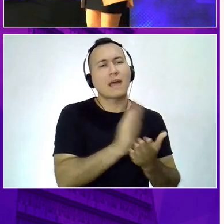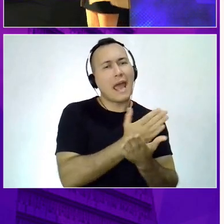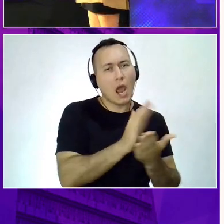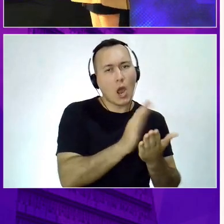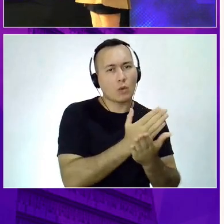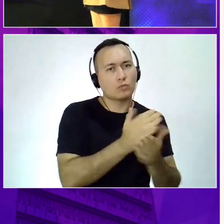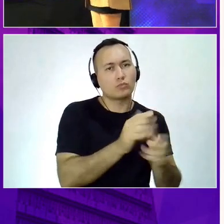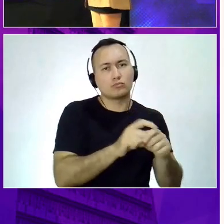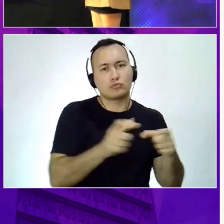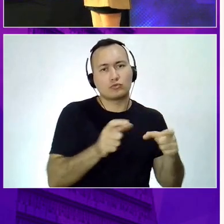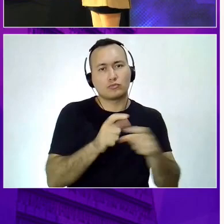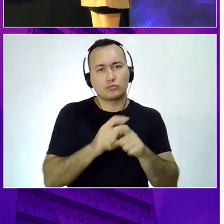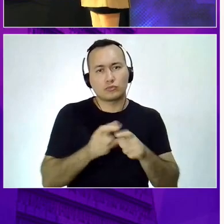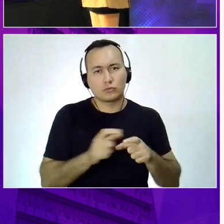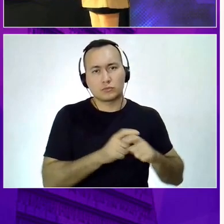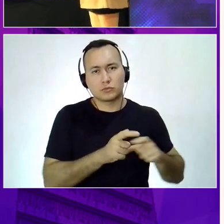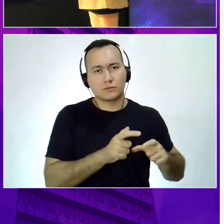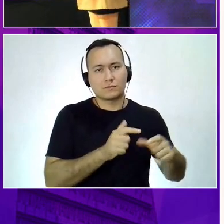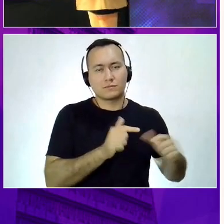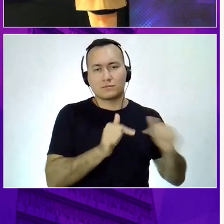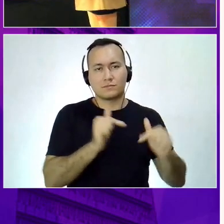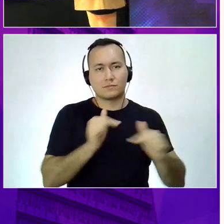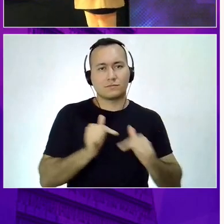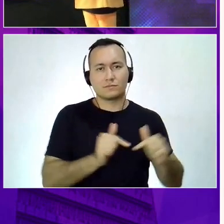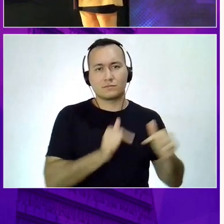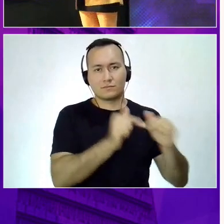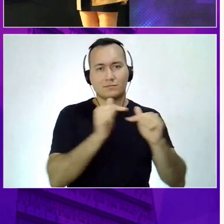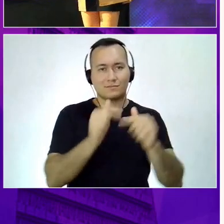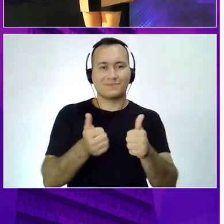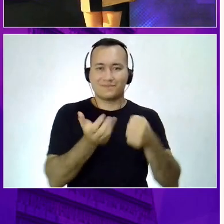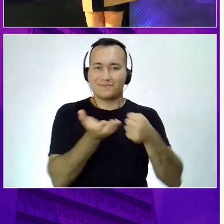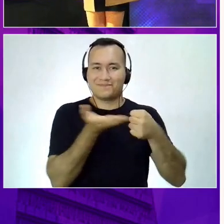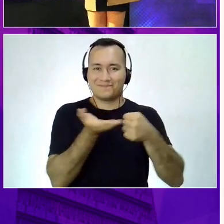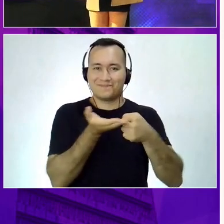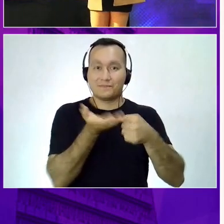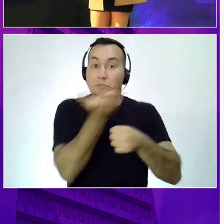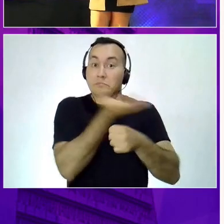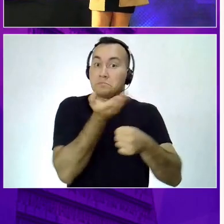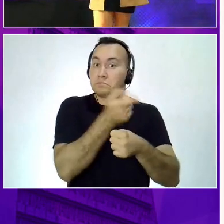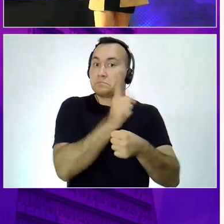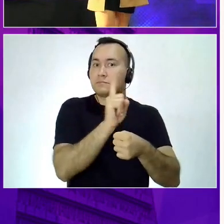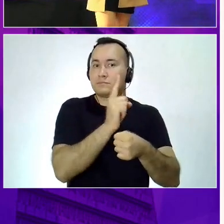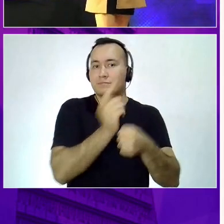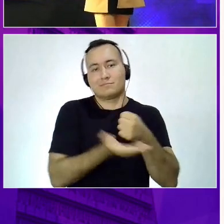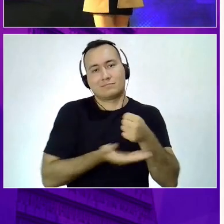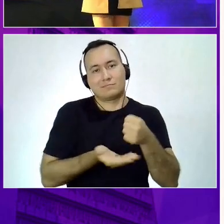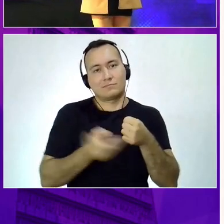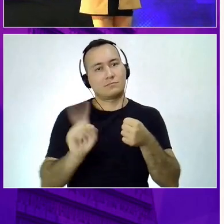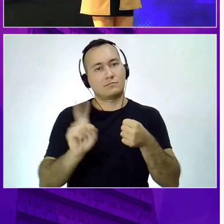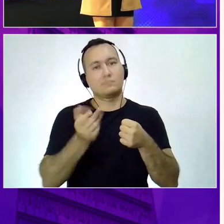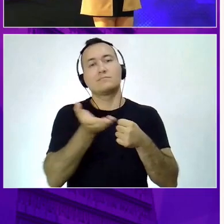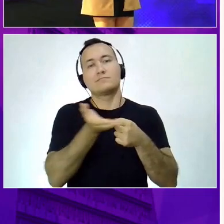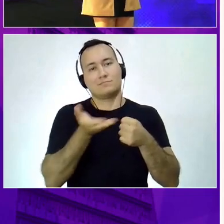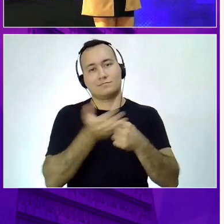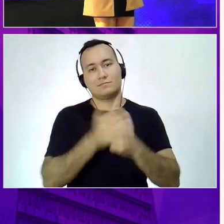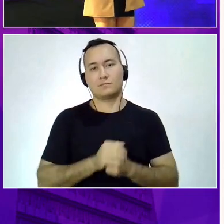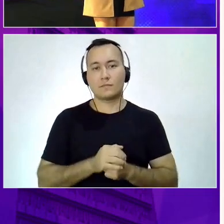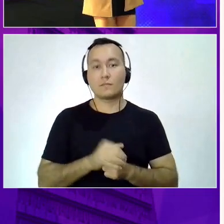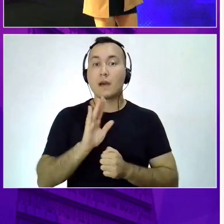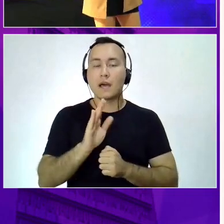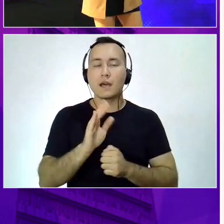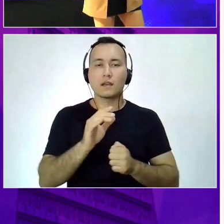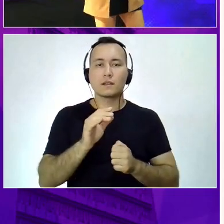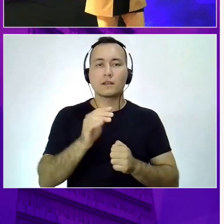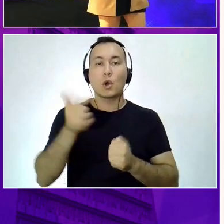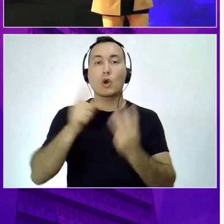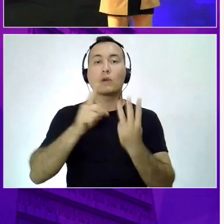trouxe essa ilustração do Architecture Notes, que é um site bastante interessante para quem gosta de aprender de